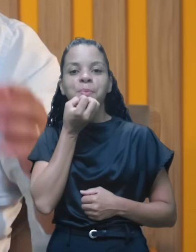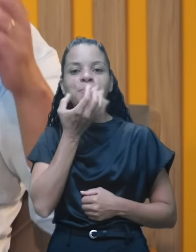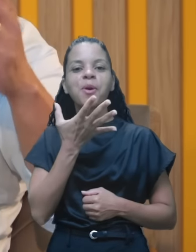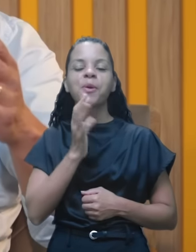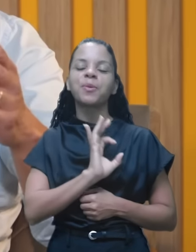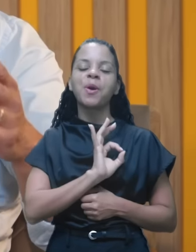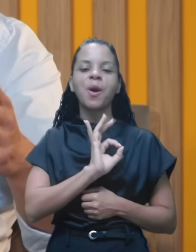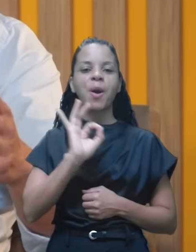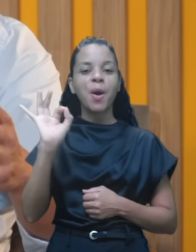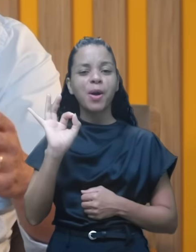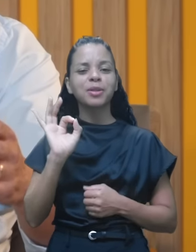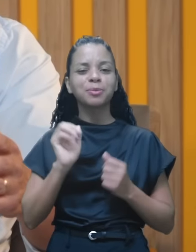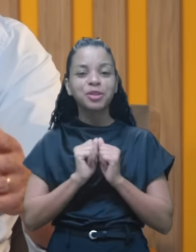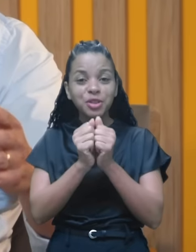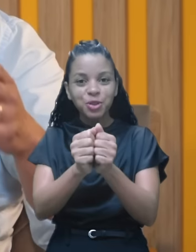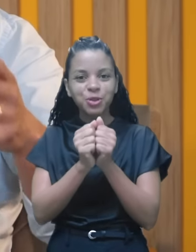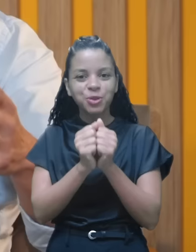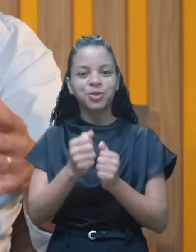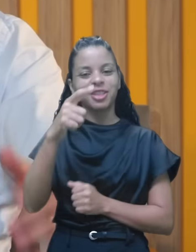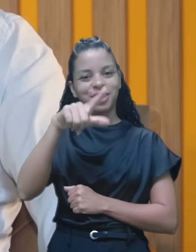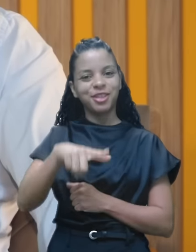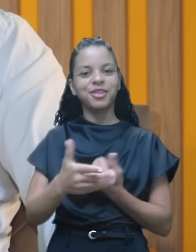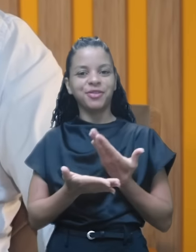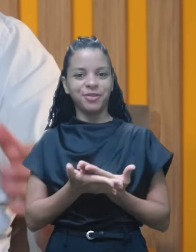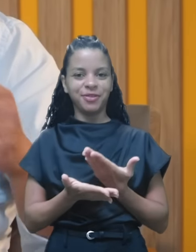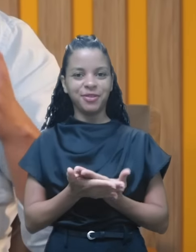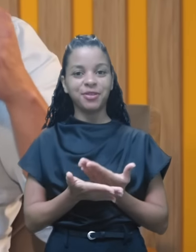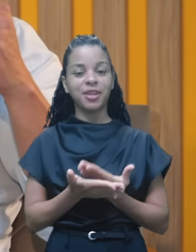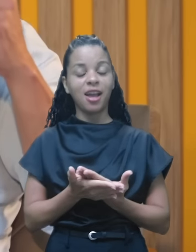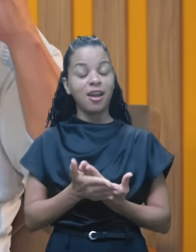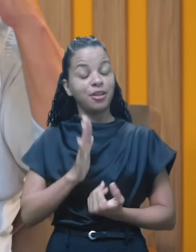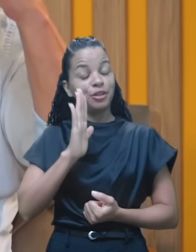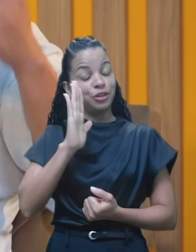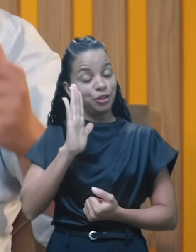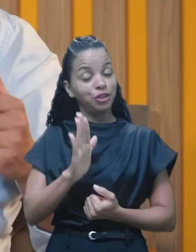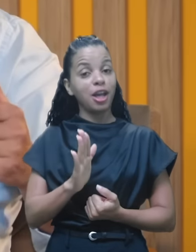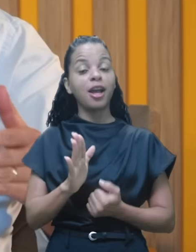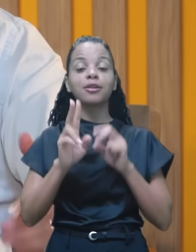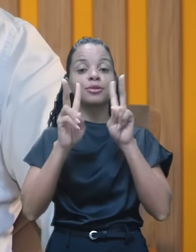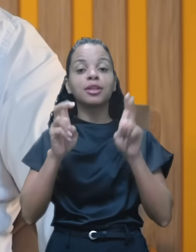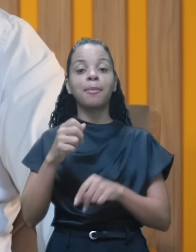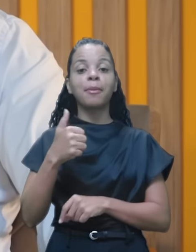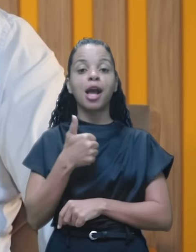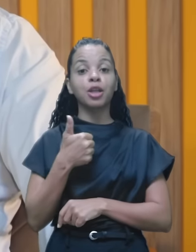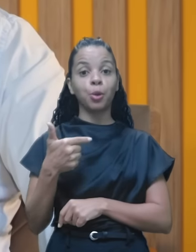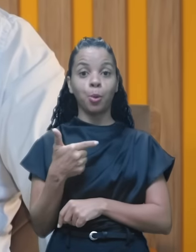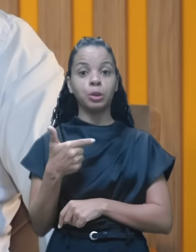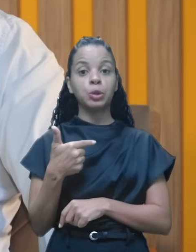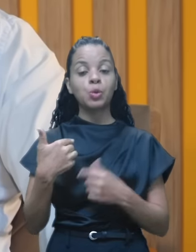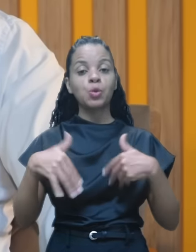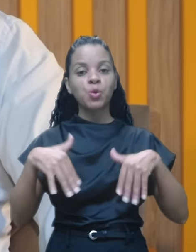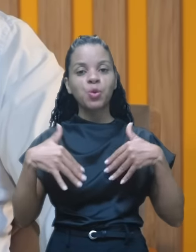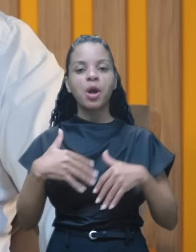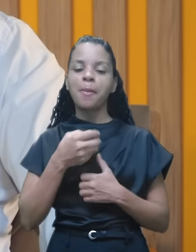Maravilha, que bom que você está aqui conosco mais uma vez. Já estamos aqui chegando na 12ª lição e que